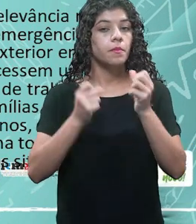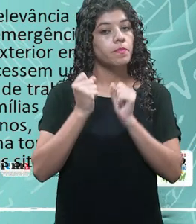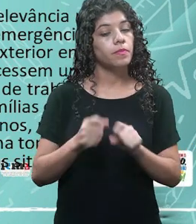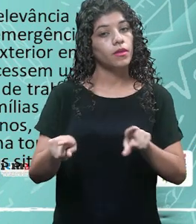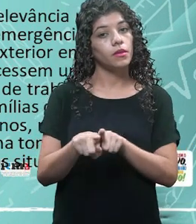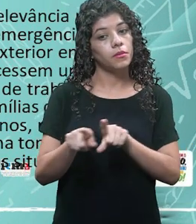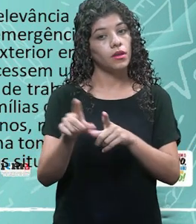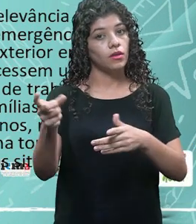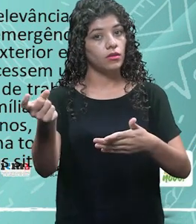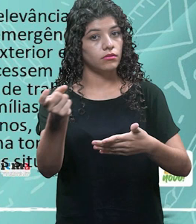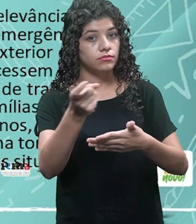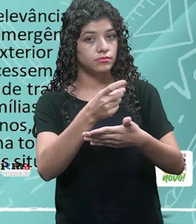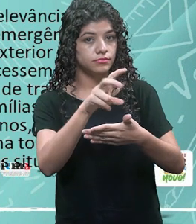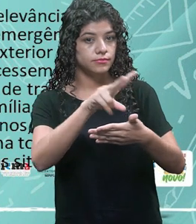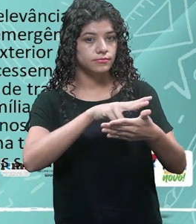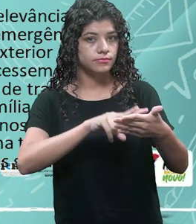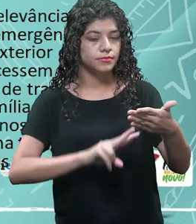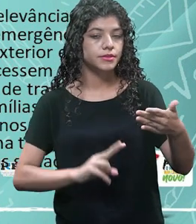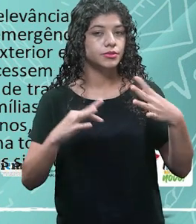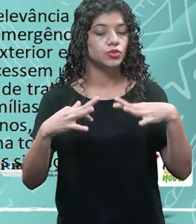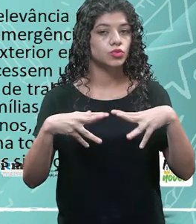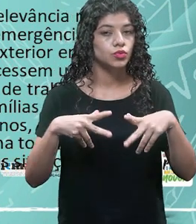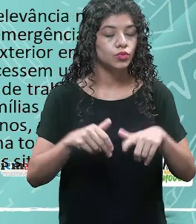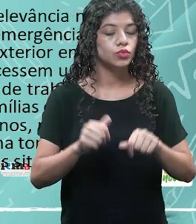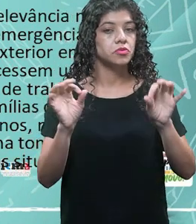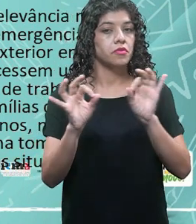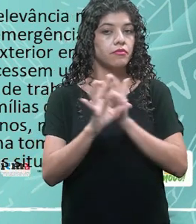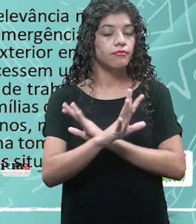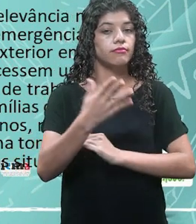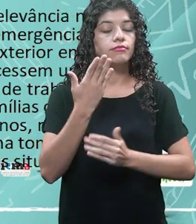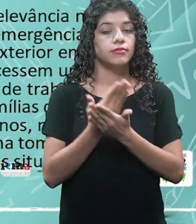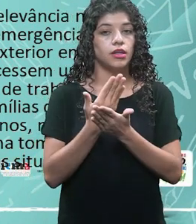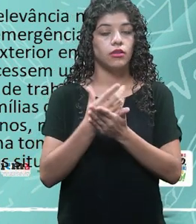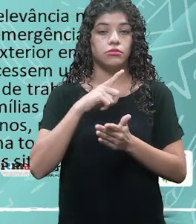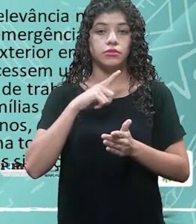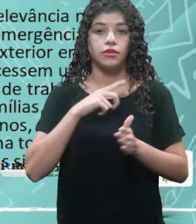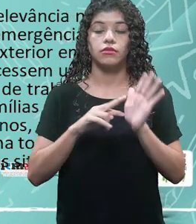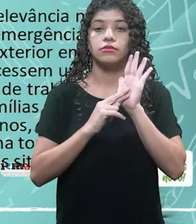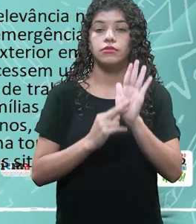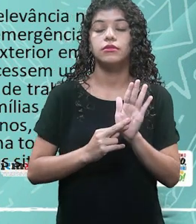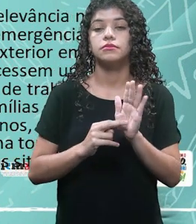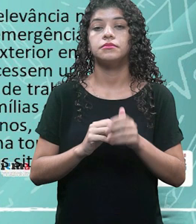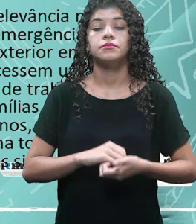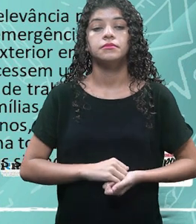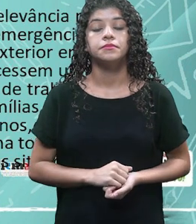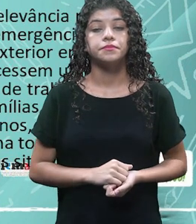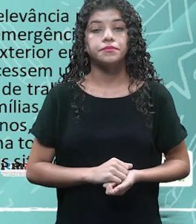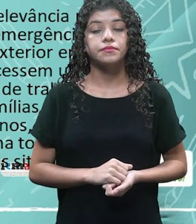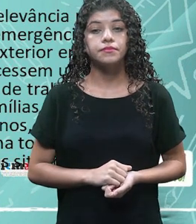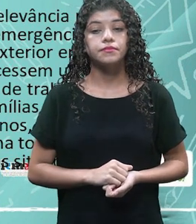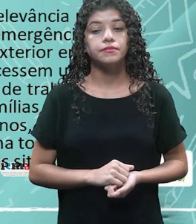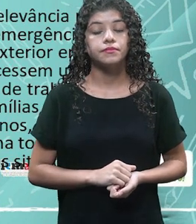mas você pode lê-lo e todo porque no fim do da nossa aula eu vou colocar lá a referência de onde você me encontra tá